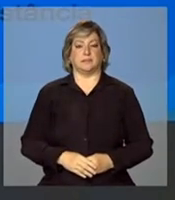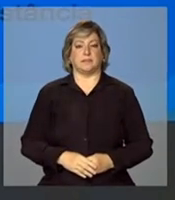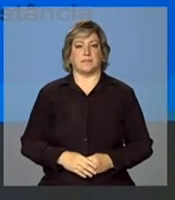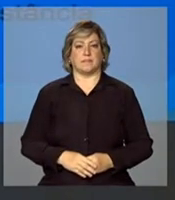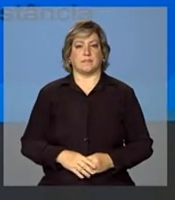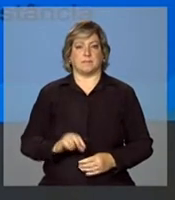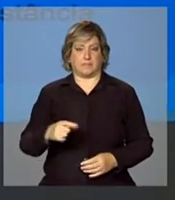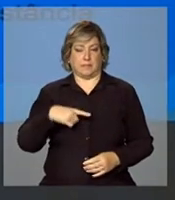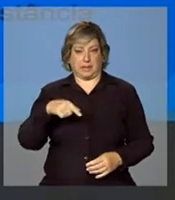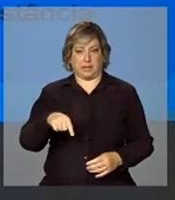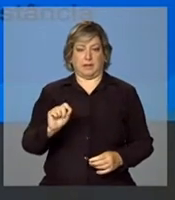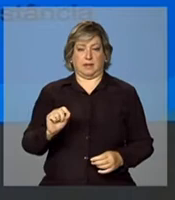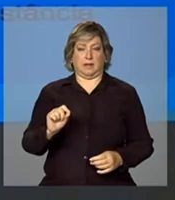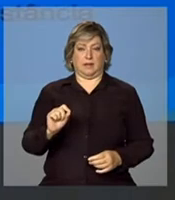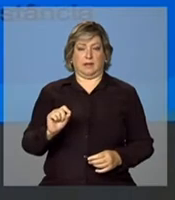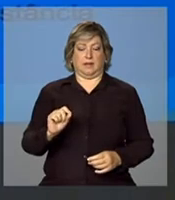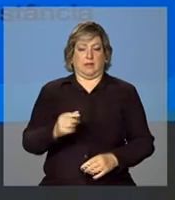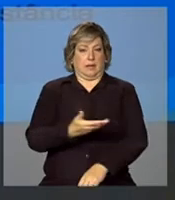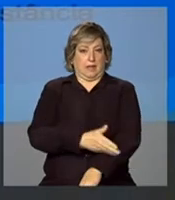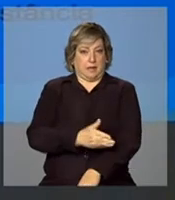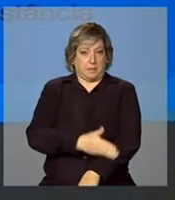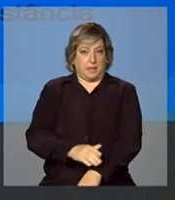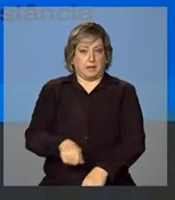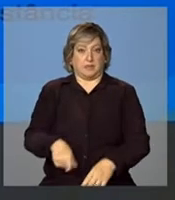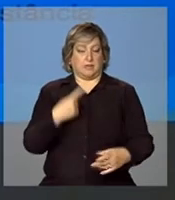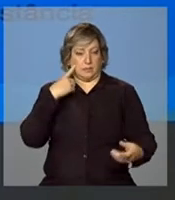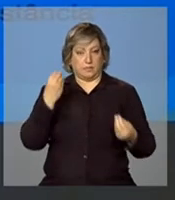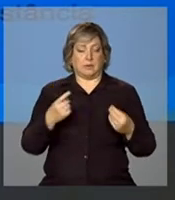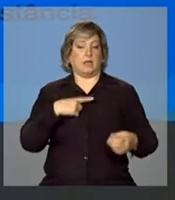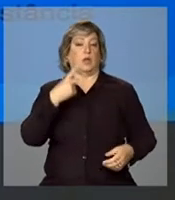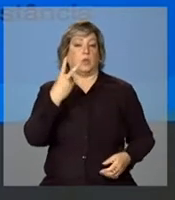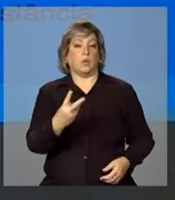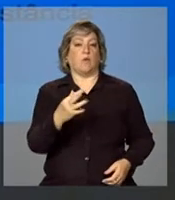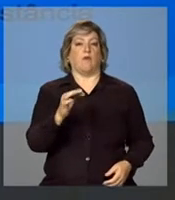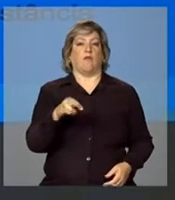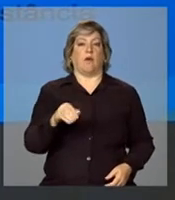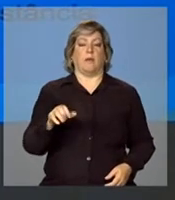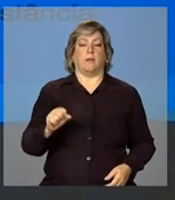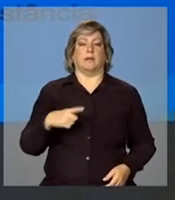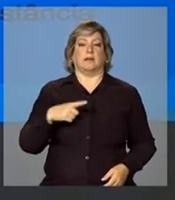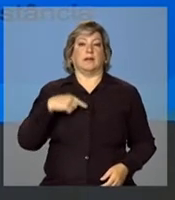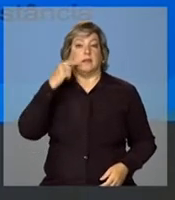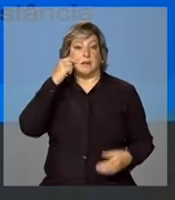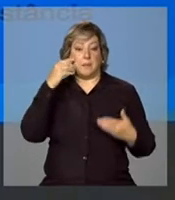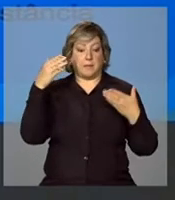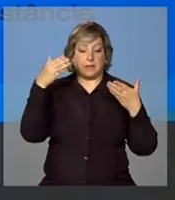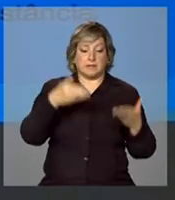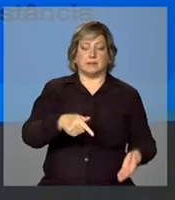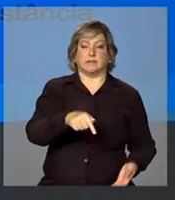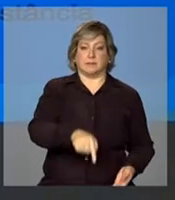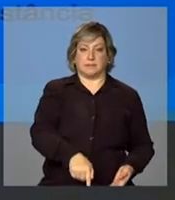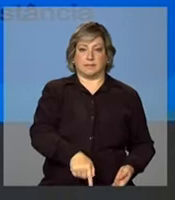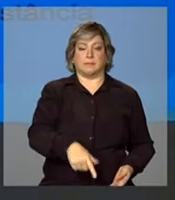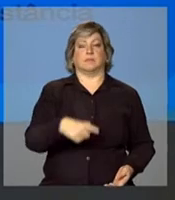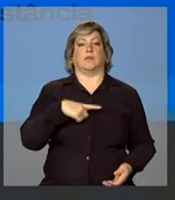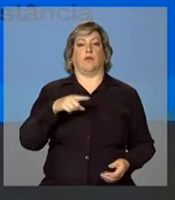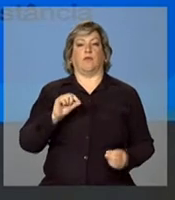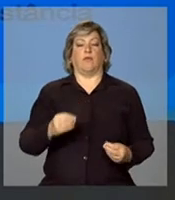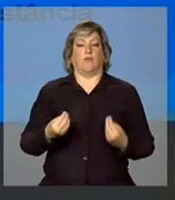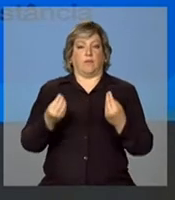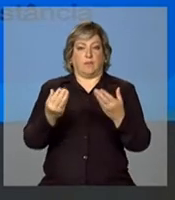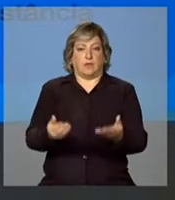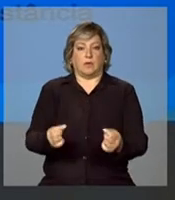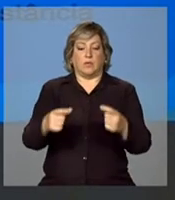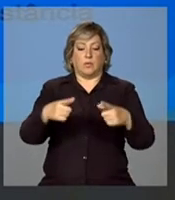A capacitação prevista, né, são de duas formas. A capacitação na modalidade presencial, tá, será oferecida pela